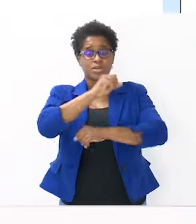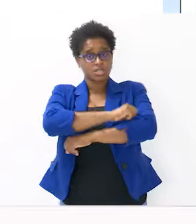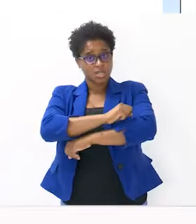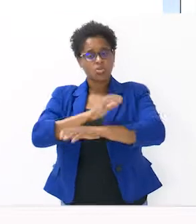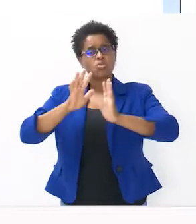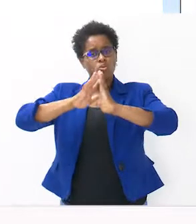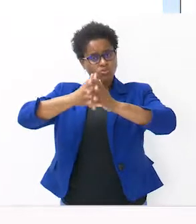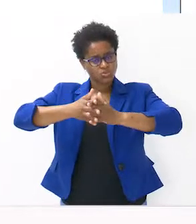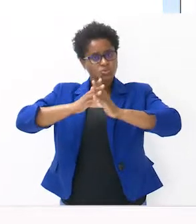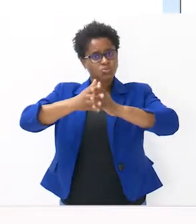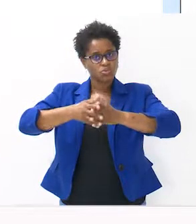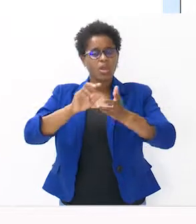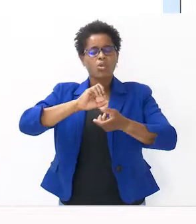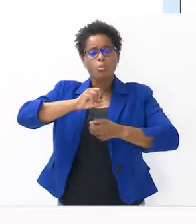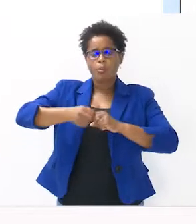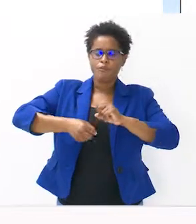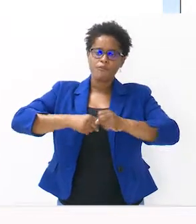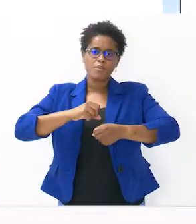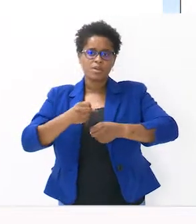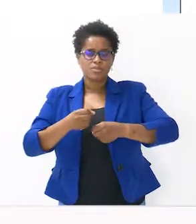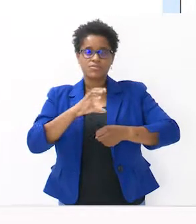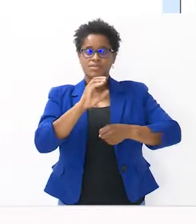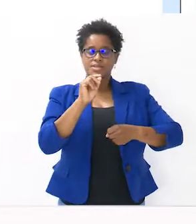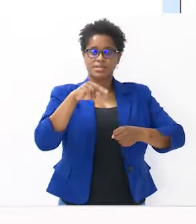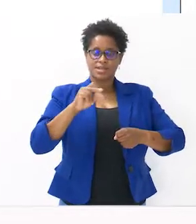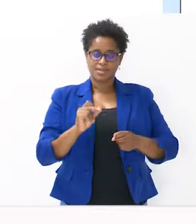rodas que o movimento encena.